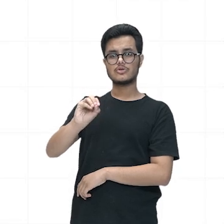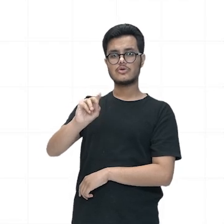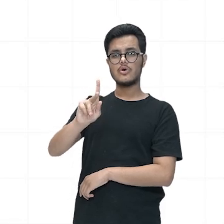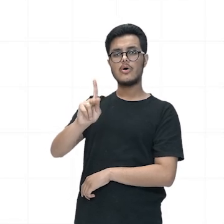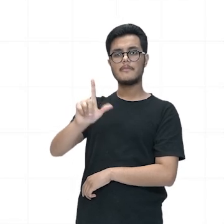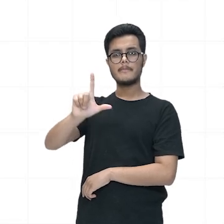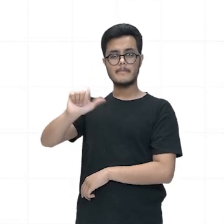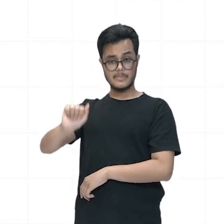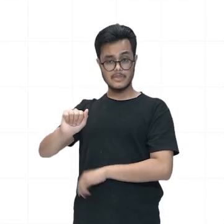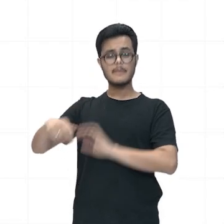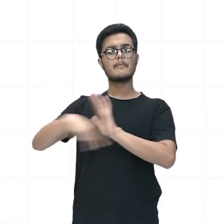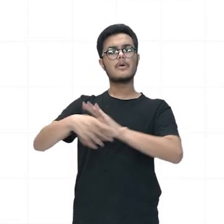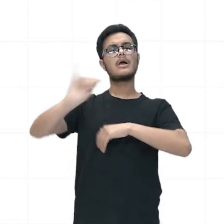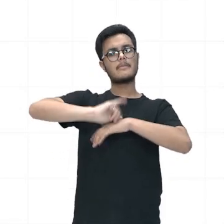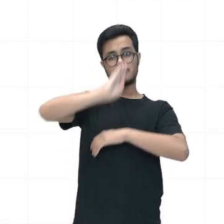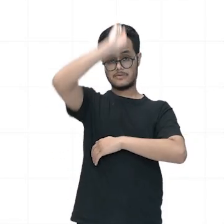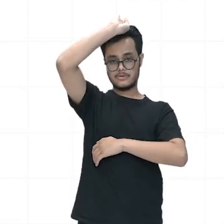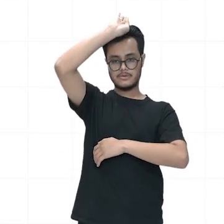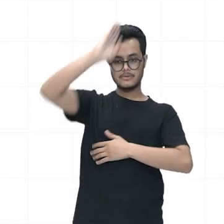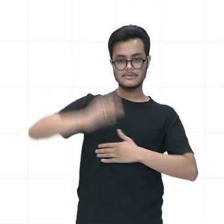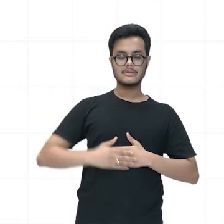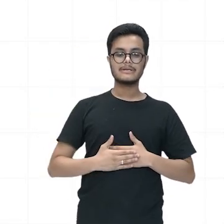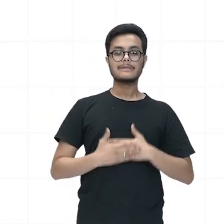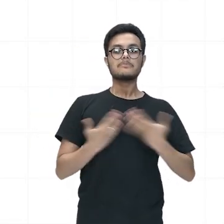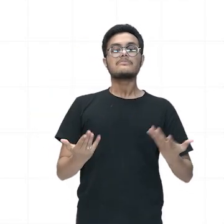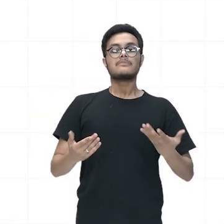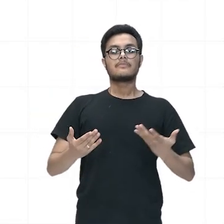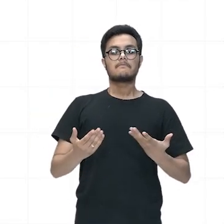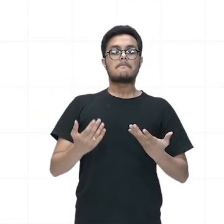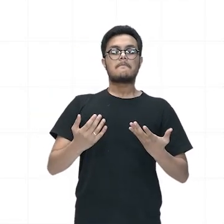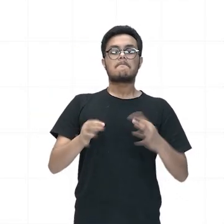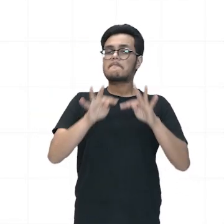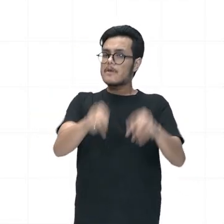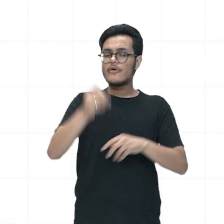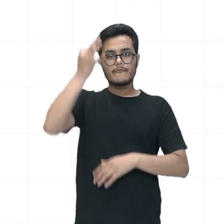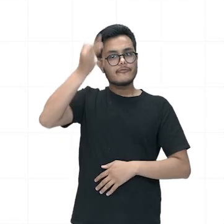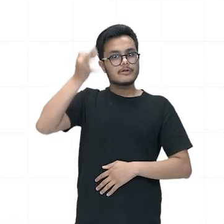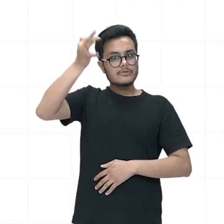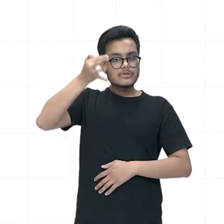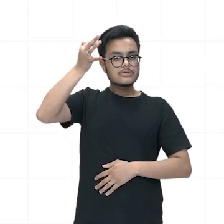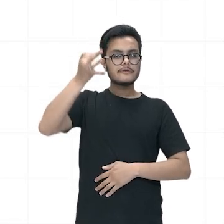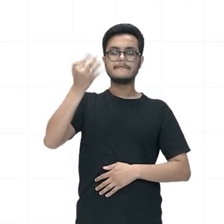de Roma. Assim se misturavam os intelectuais gregos e